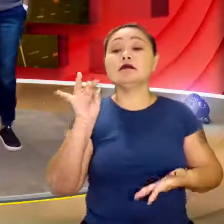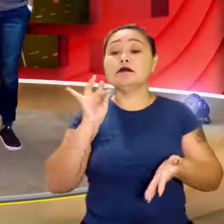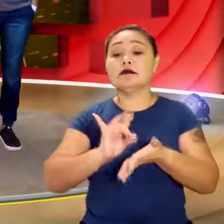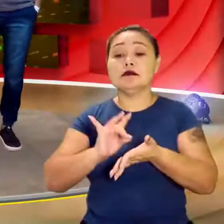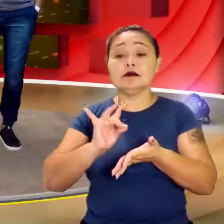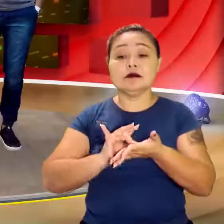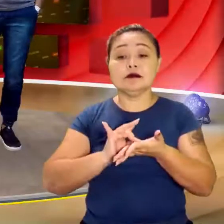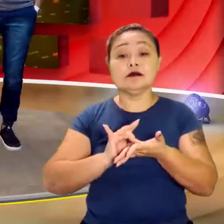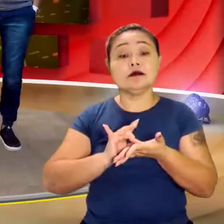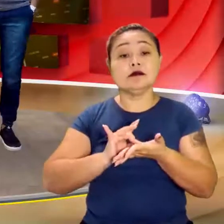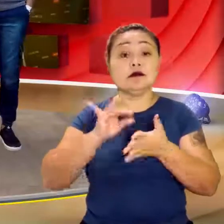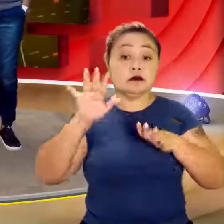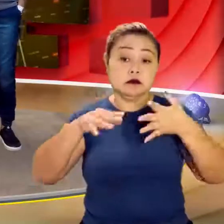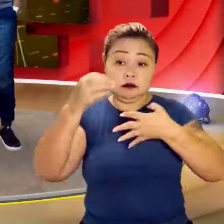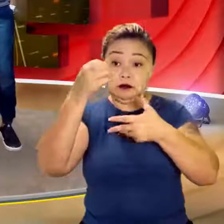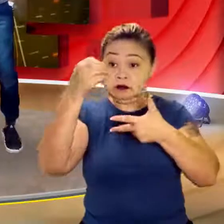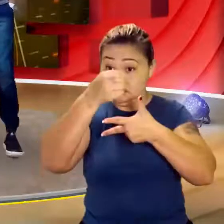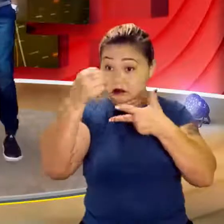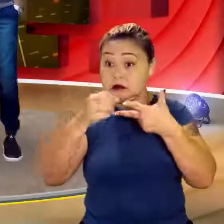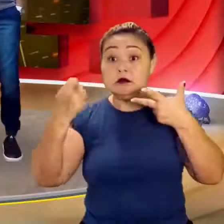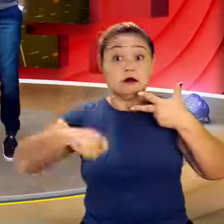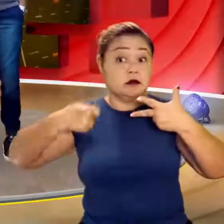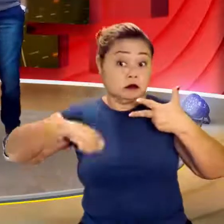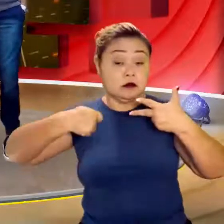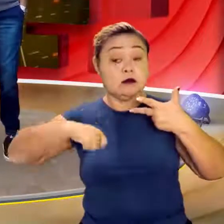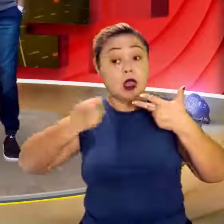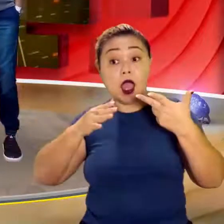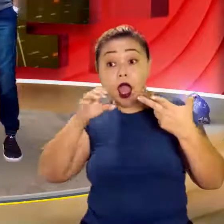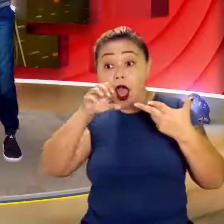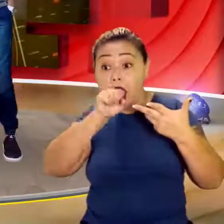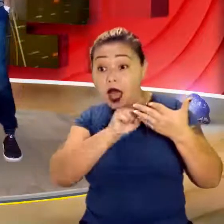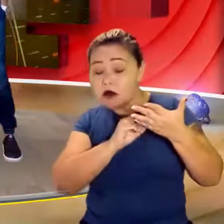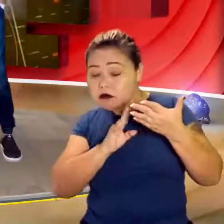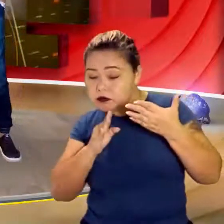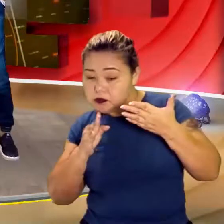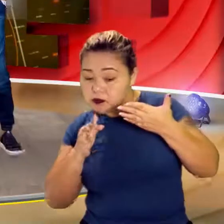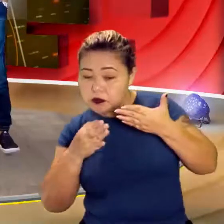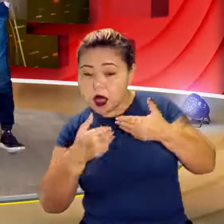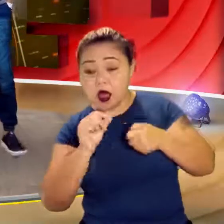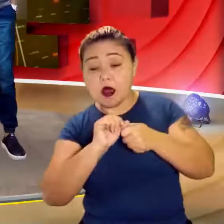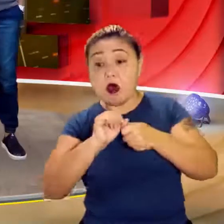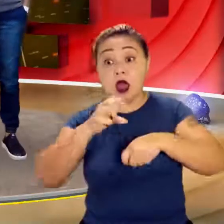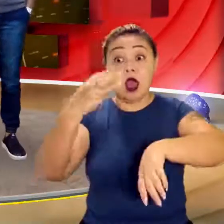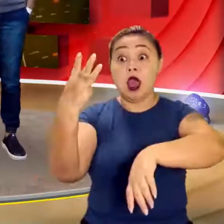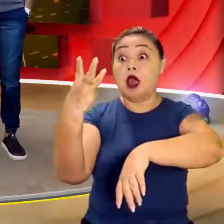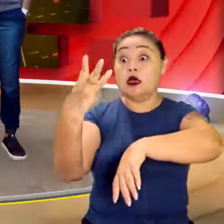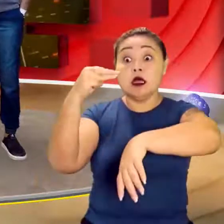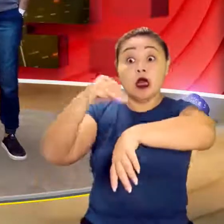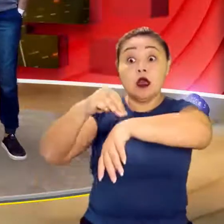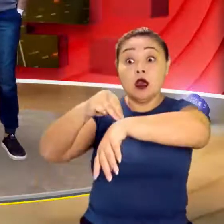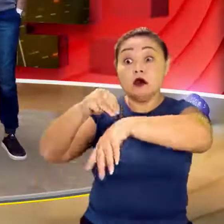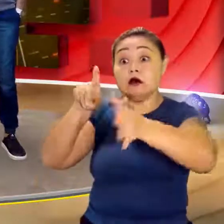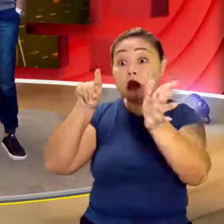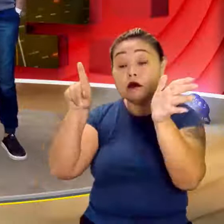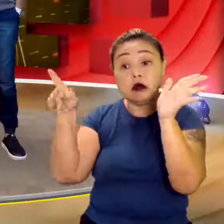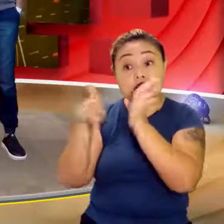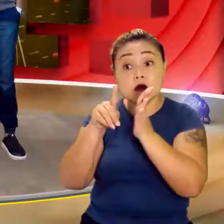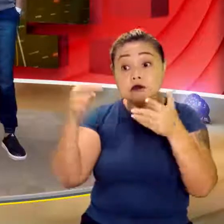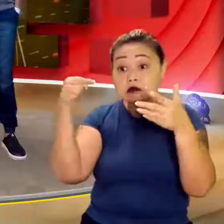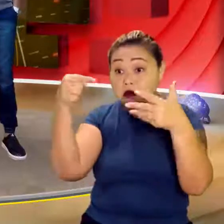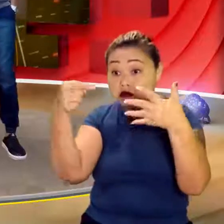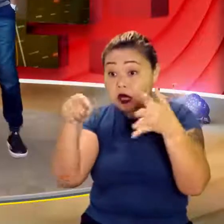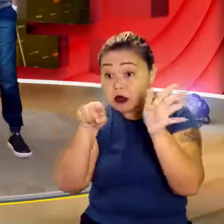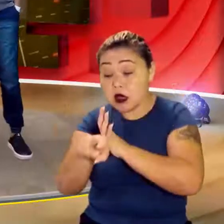verdade, num Enem da vida, a gente precisa dos atalhos, tá? Verdade. Porque aquela média de 3 minutos por questão ali não é brincadeira para alcançar,